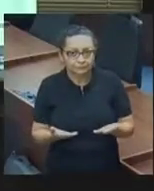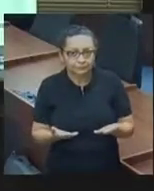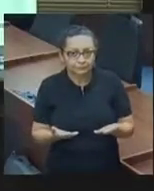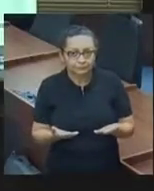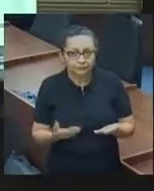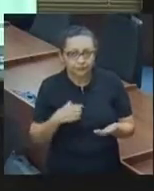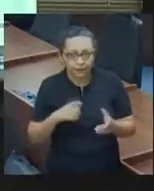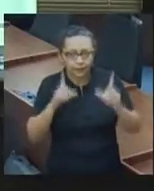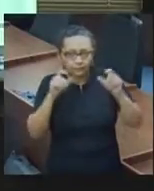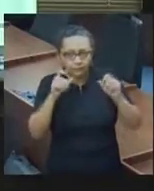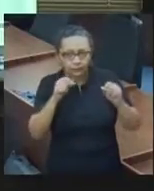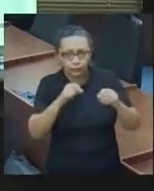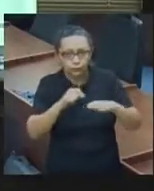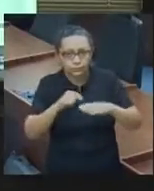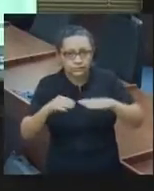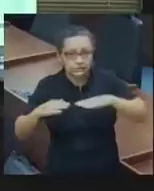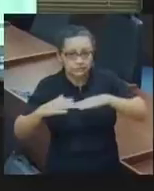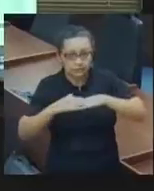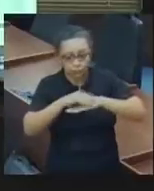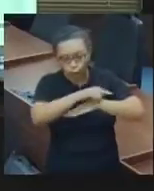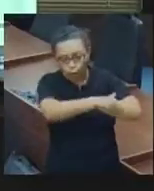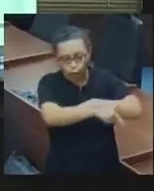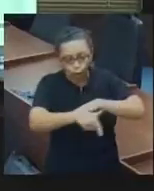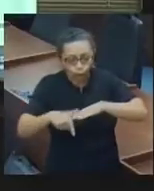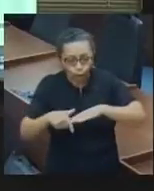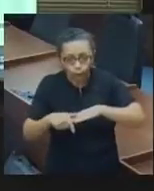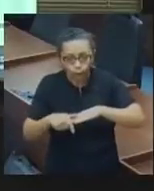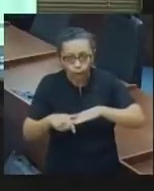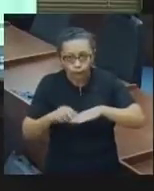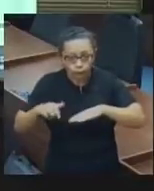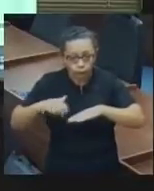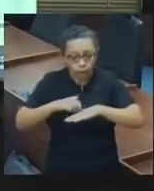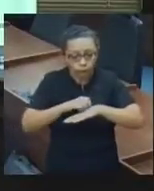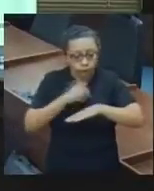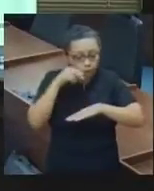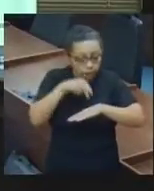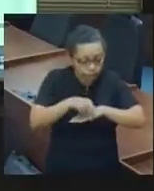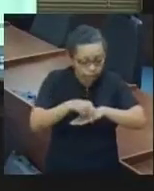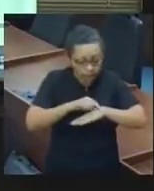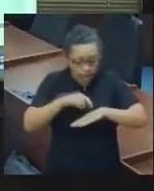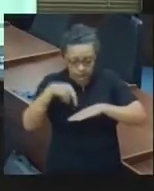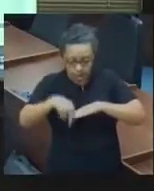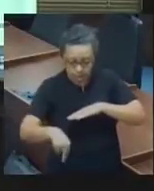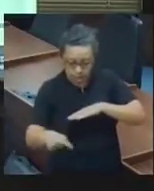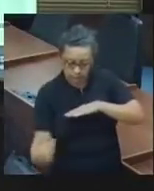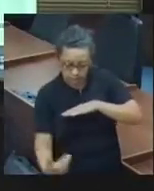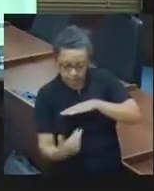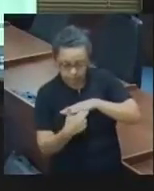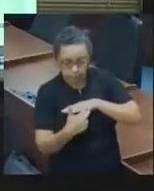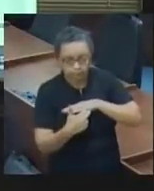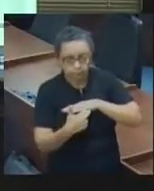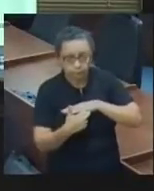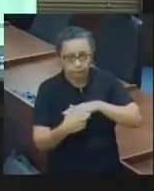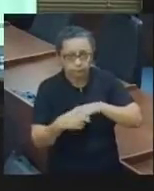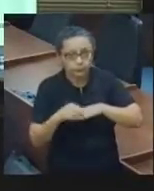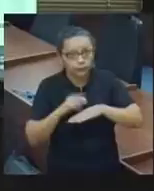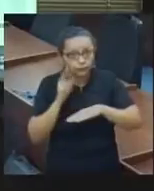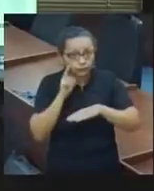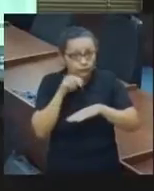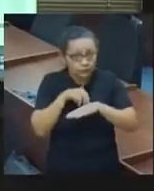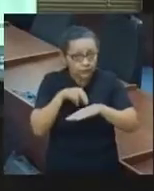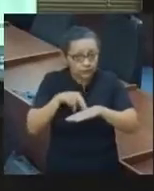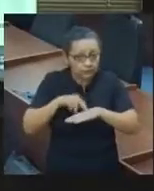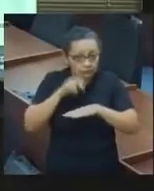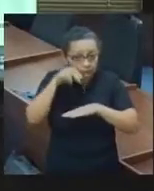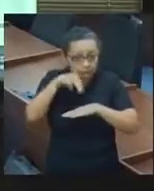por onde sobe a escada visto de cima a gente tava vendo em baixo na calçada actavis nisto em cima